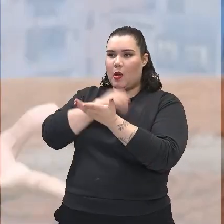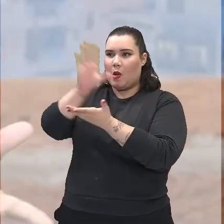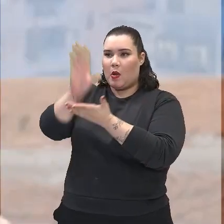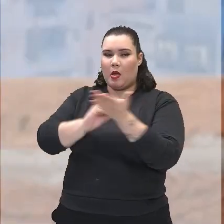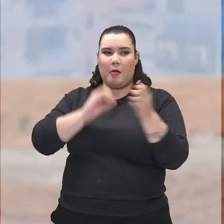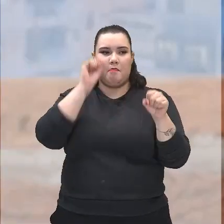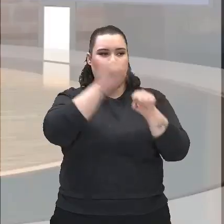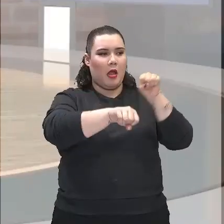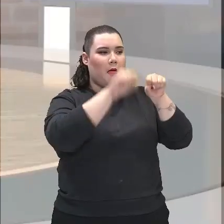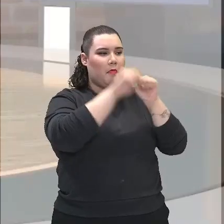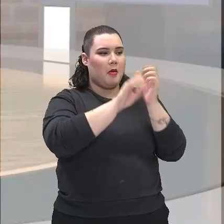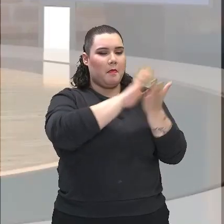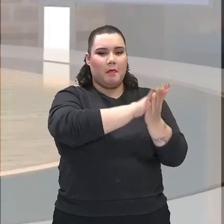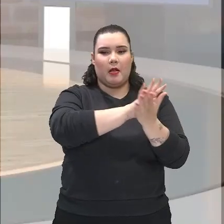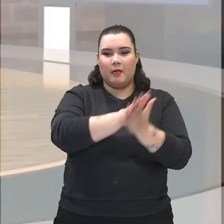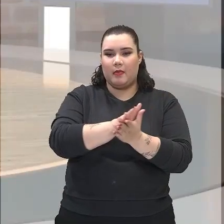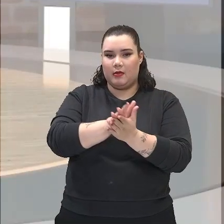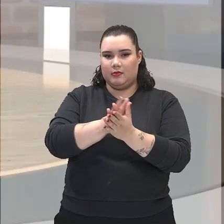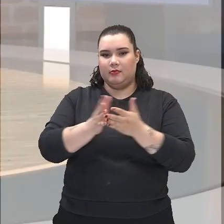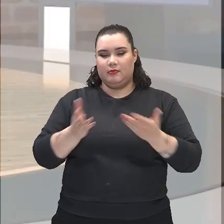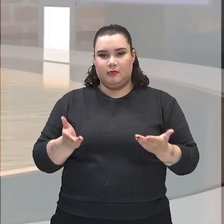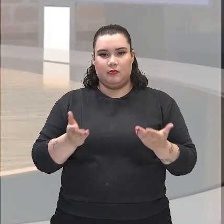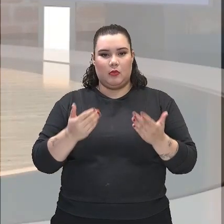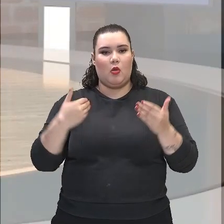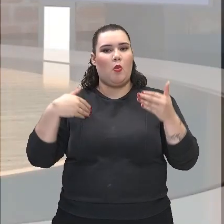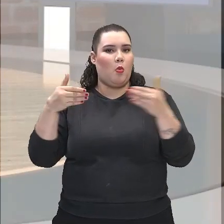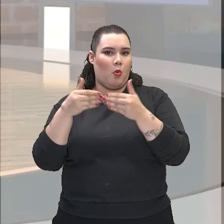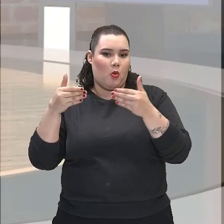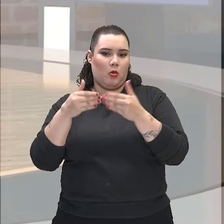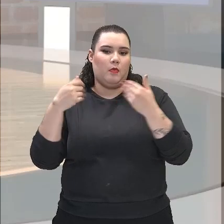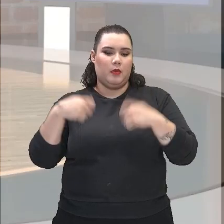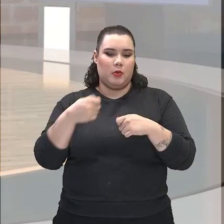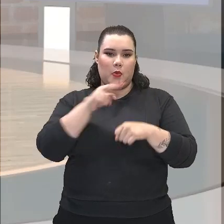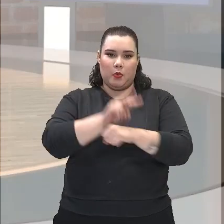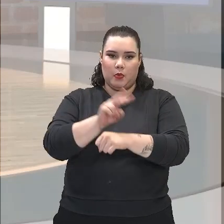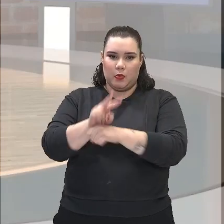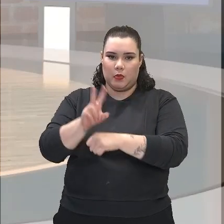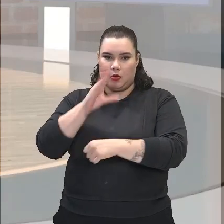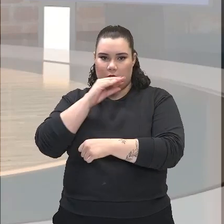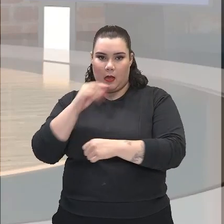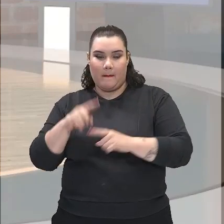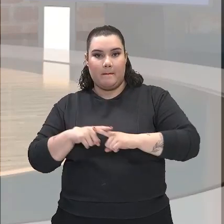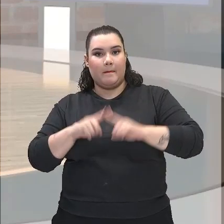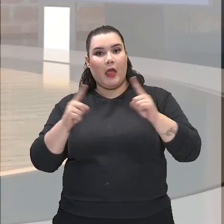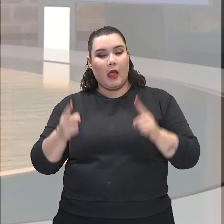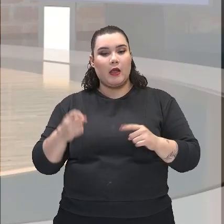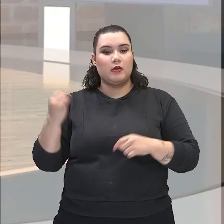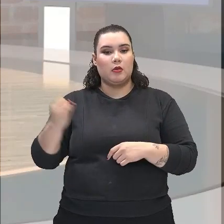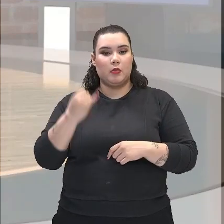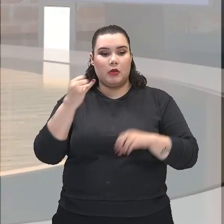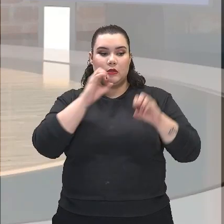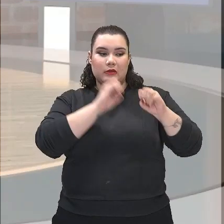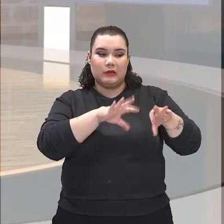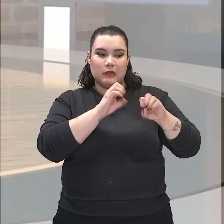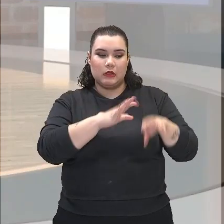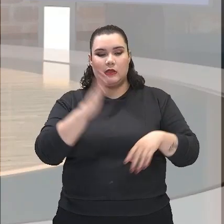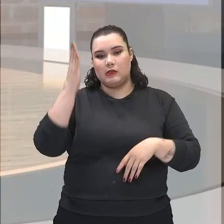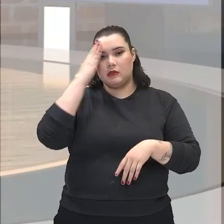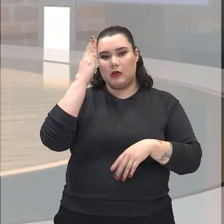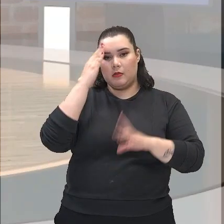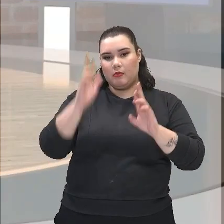ou matando alguém, Eu concordo, sim, que nós devemos proteger as nossas crianças, mas também é importante ensiná-las a